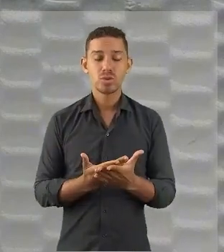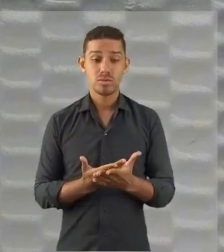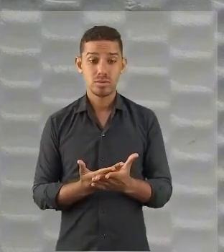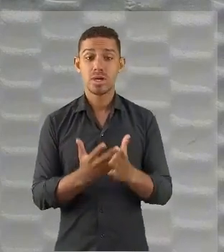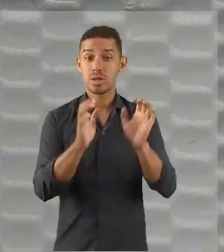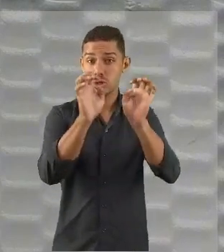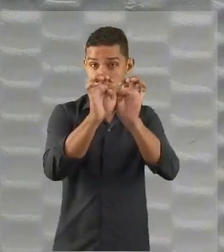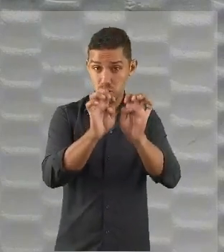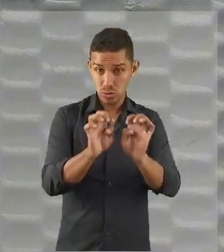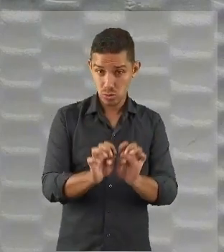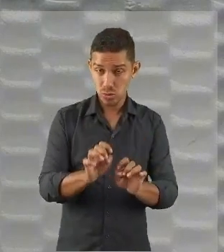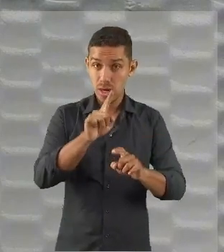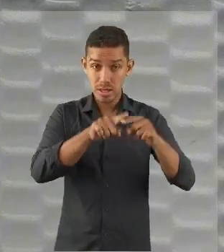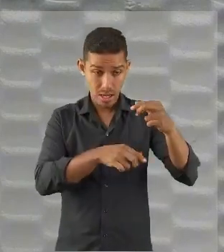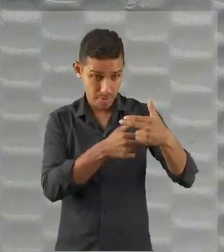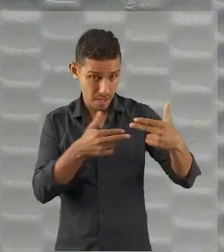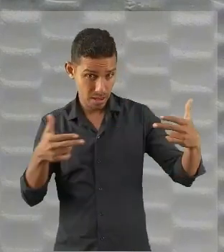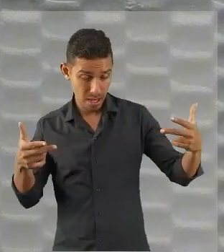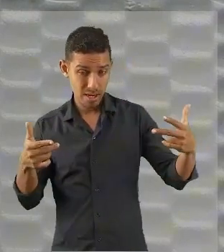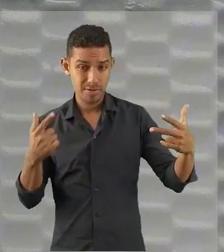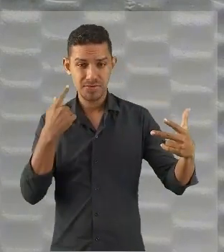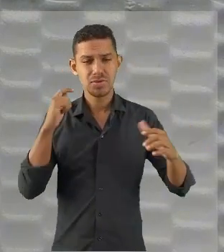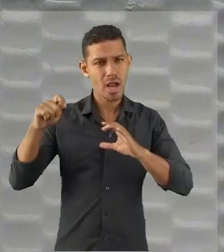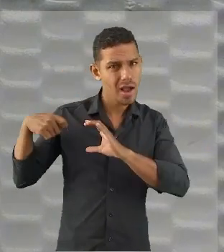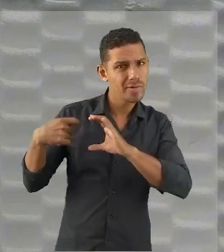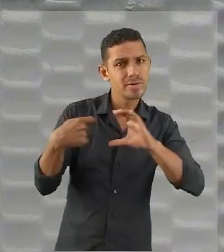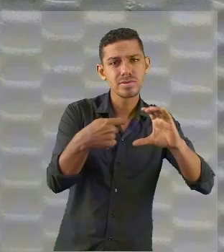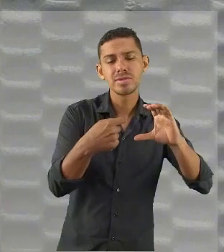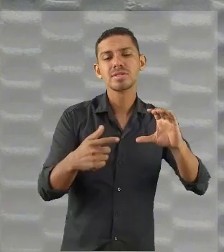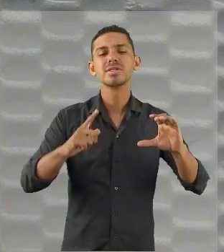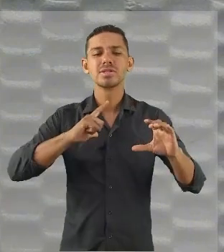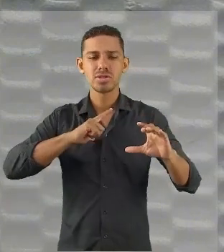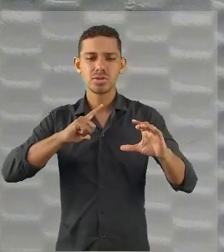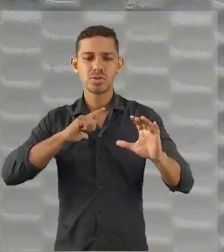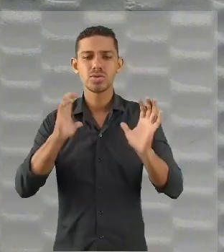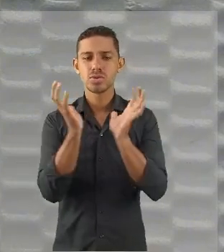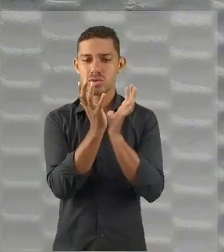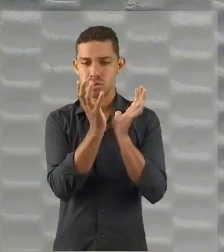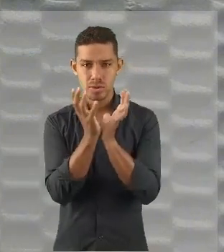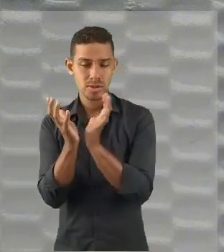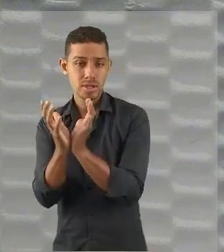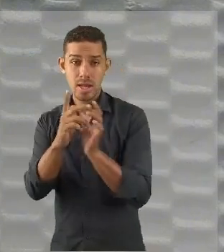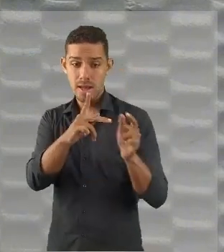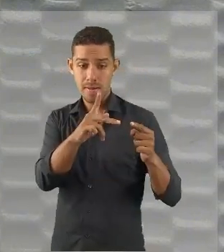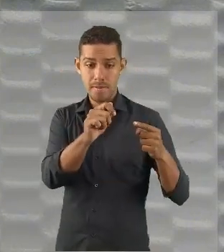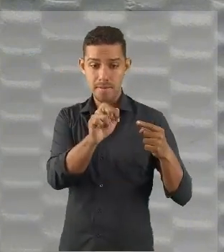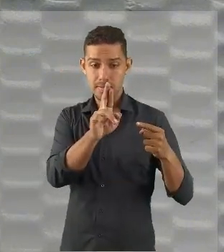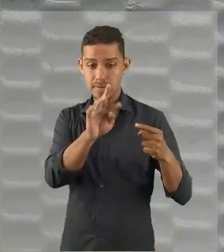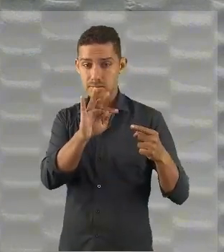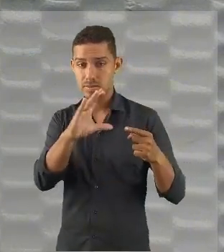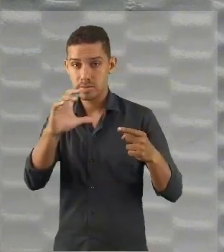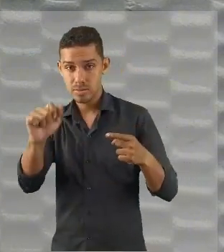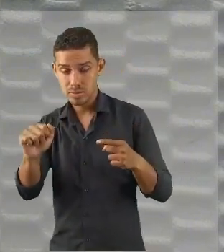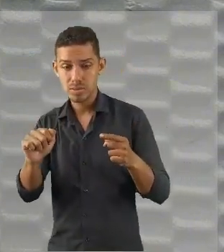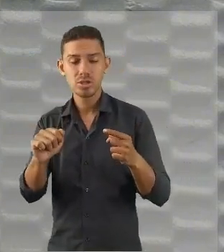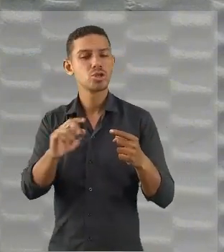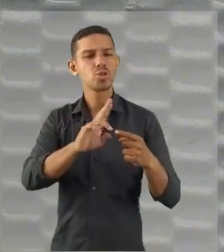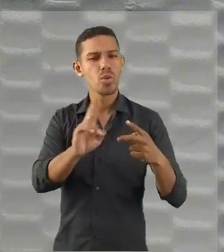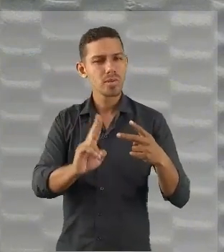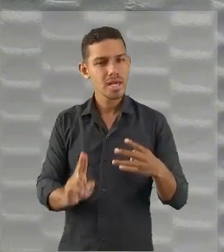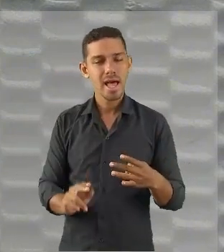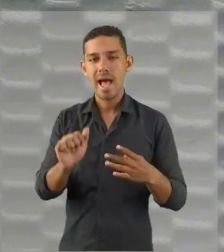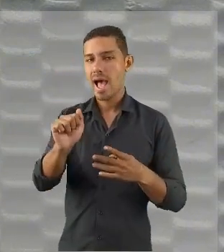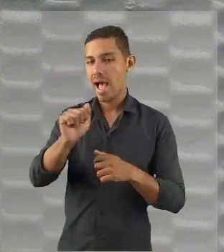estrutura da matéria. Então a gente viu que a matéria ela é composta de partículas pequenas chamadas de átomos, e que